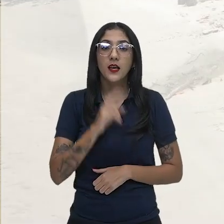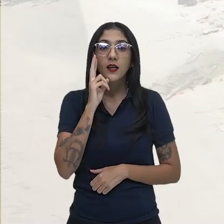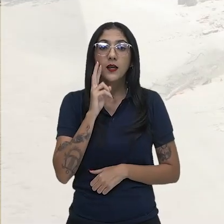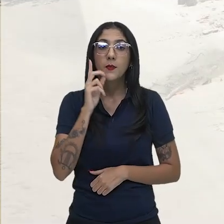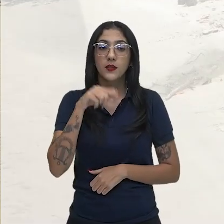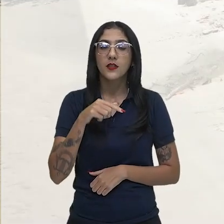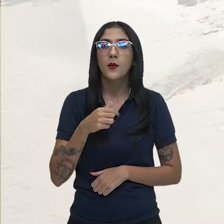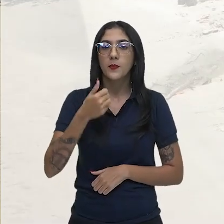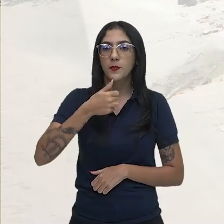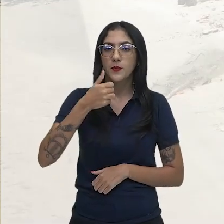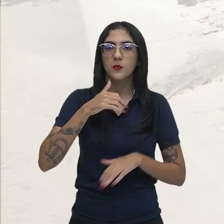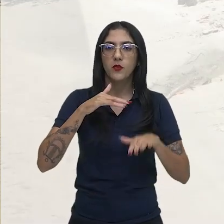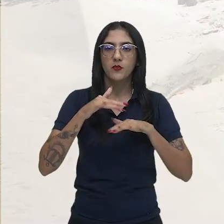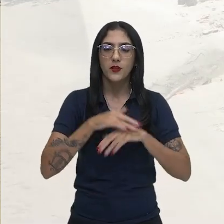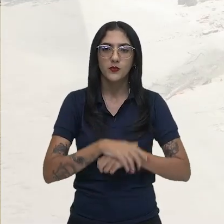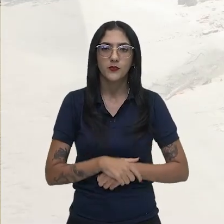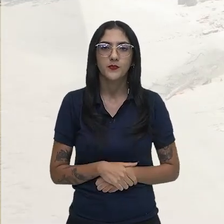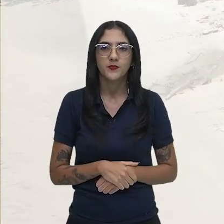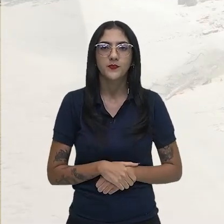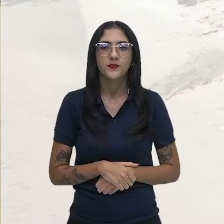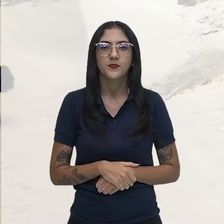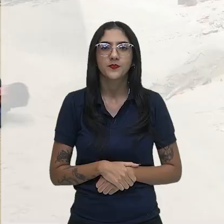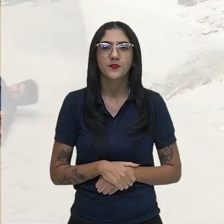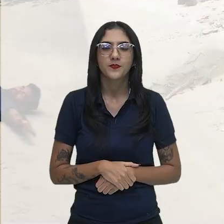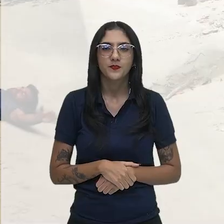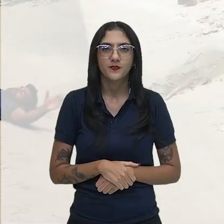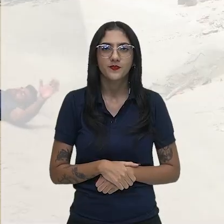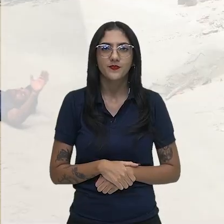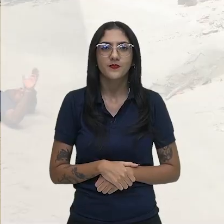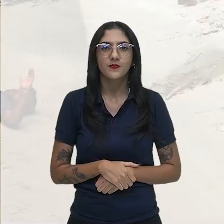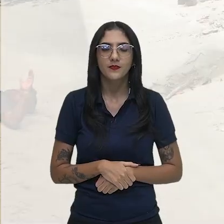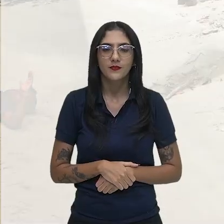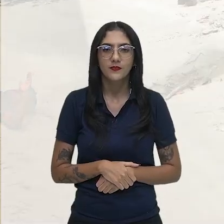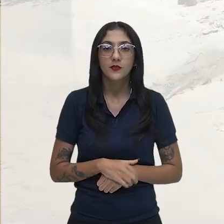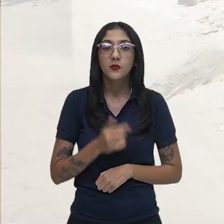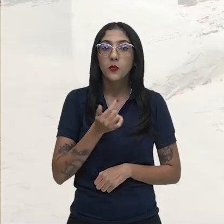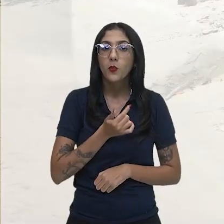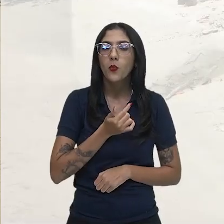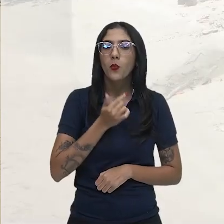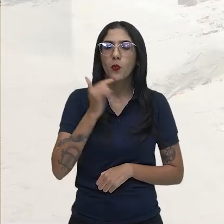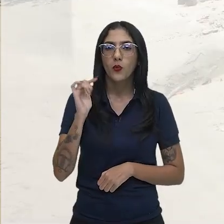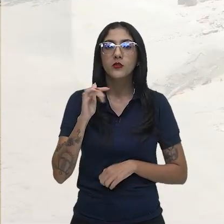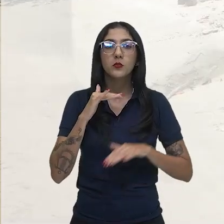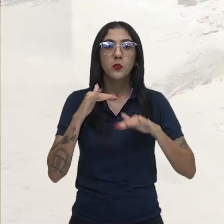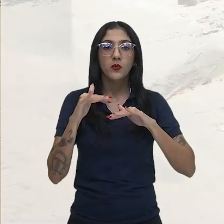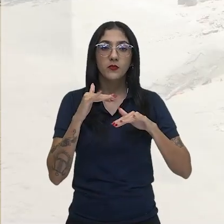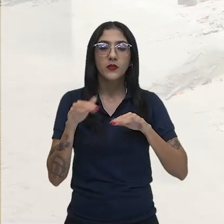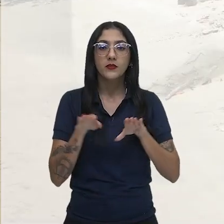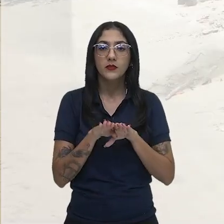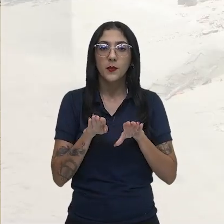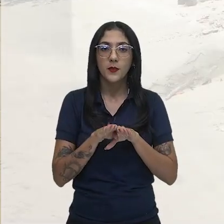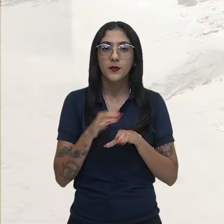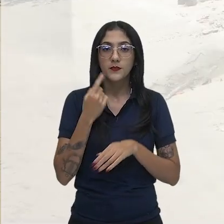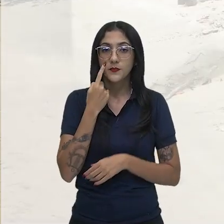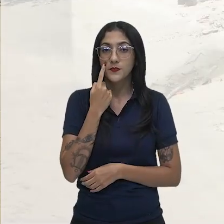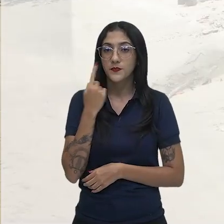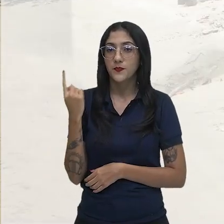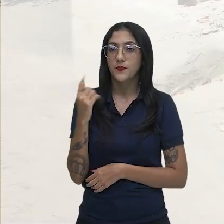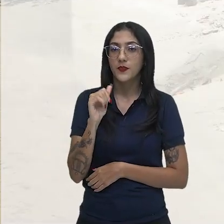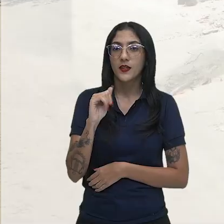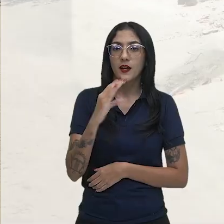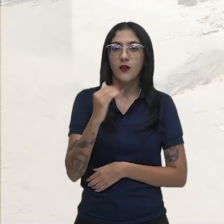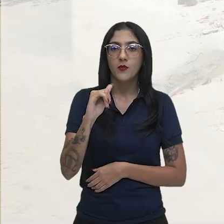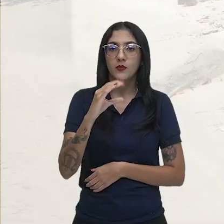de ataque. Um outro movimento de ataque que vocês vão ver é a calçada.